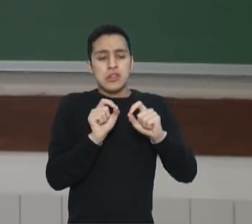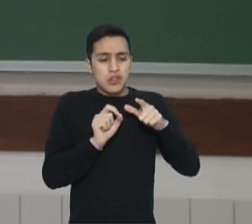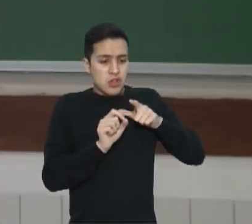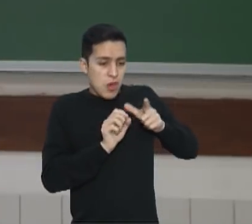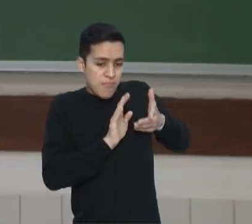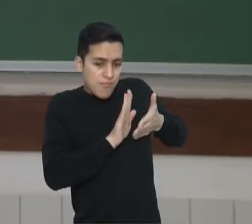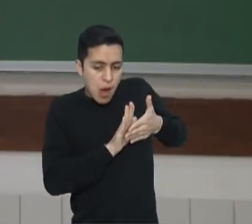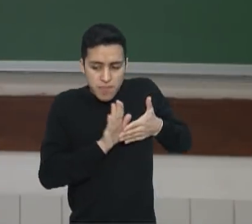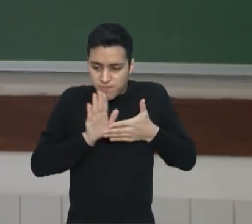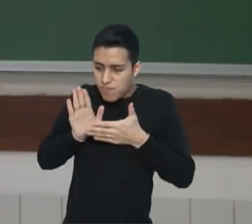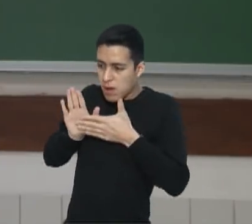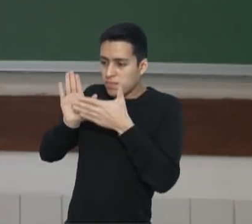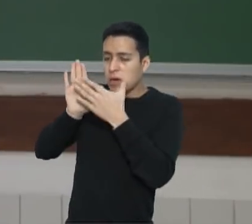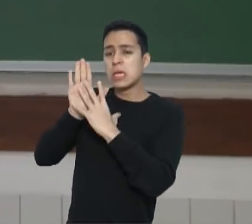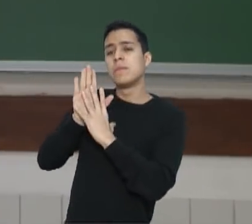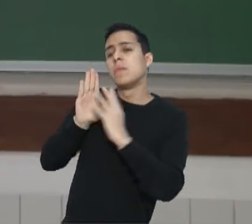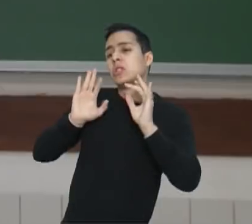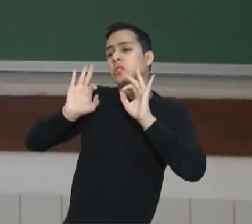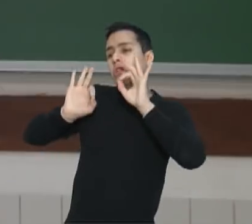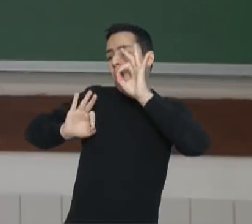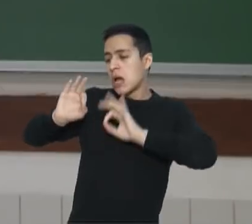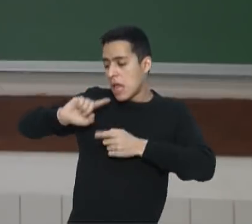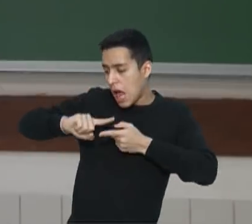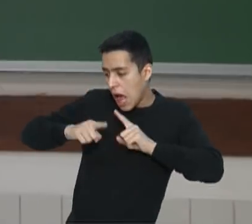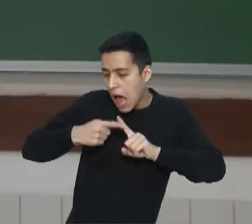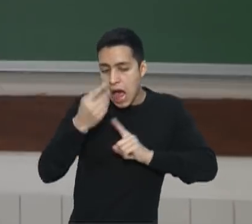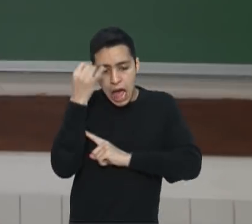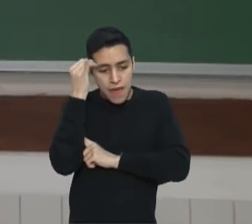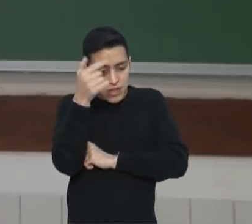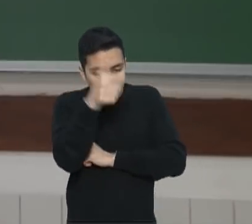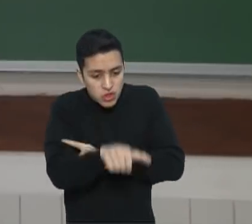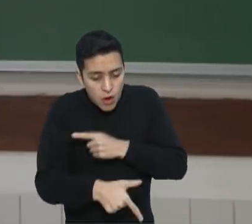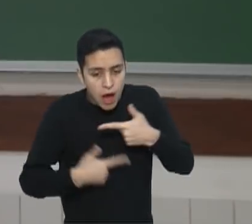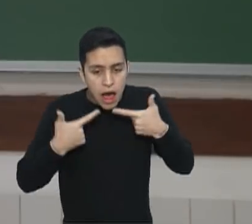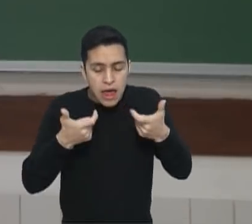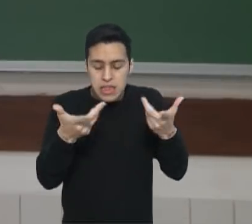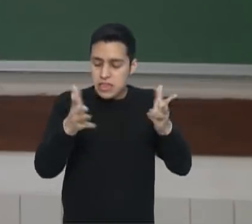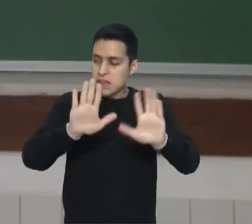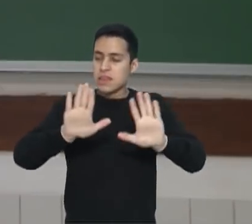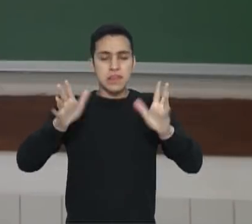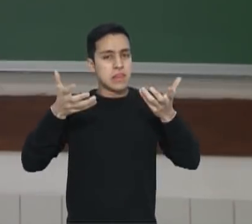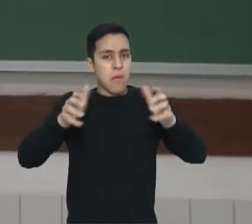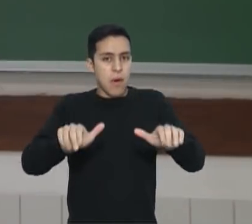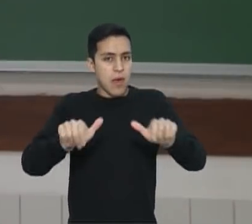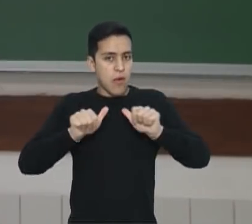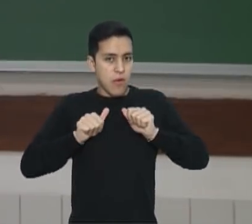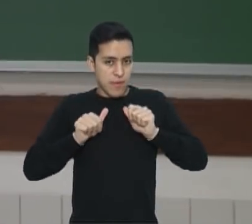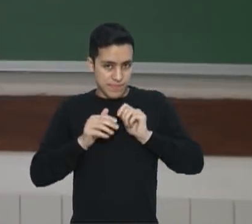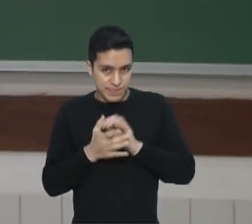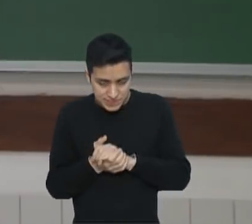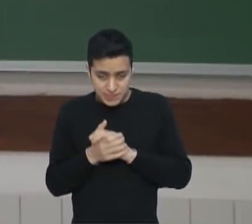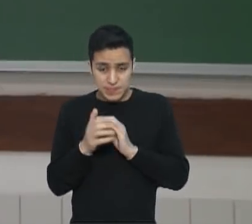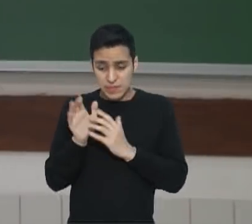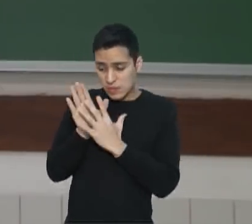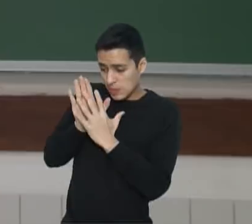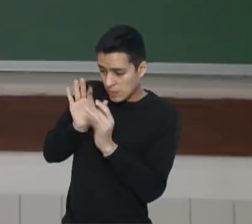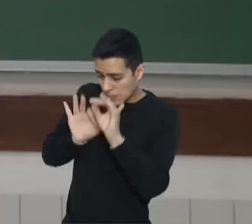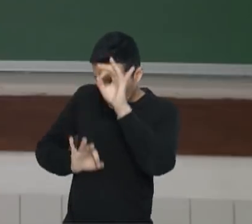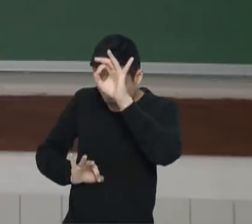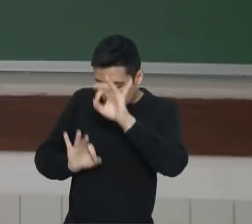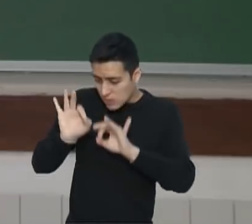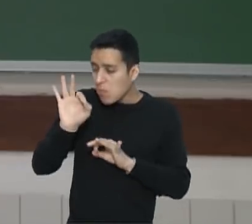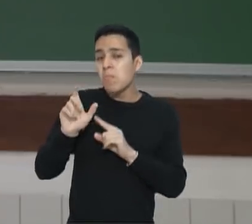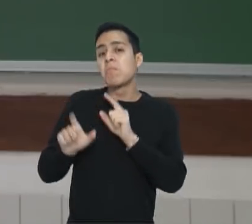propunham modelos de organização que evitassem novos conflitos. Sim? Bom, desses modelos de